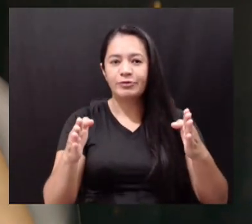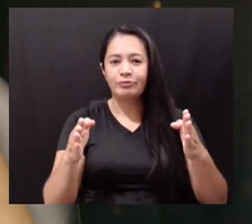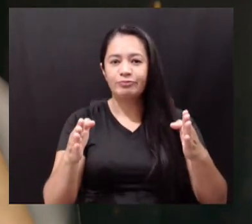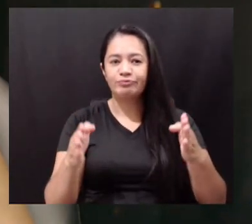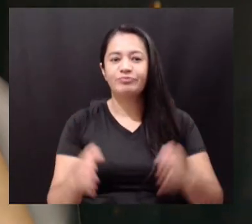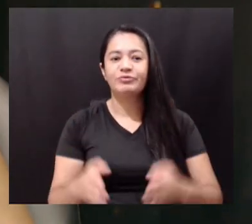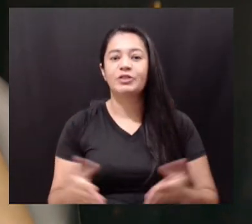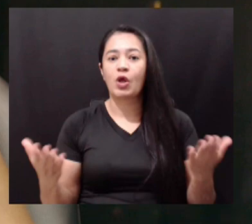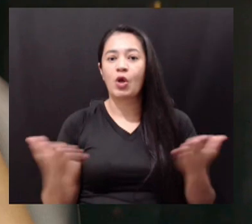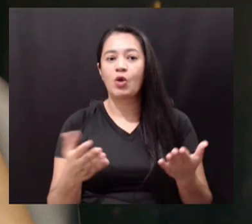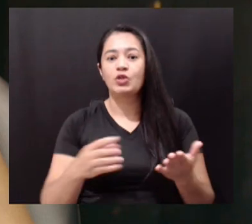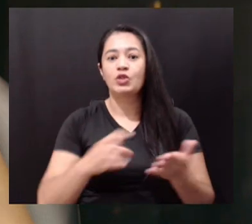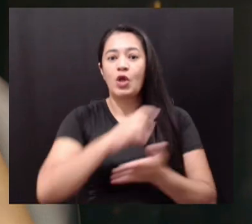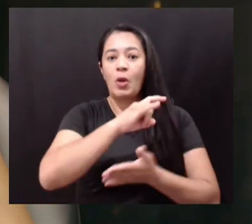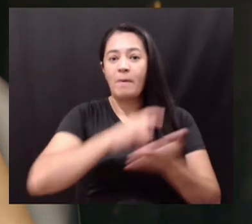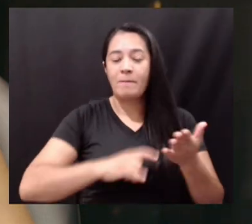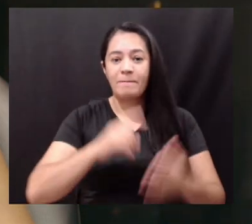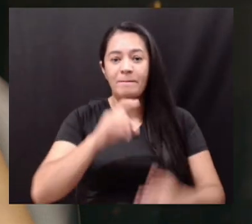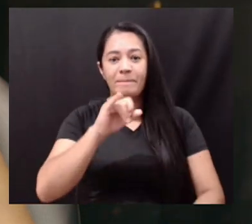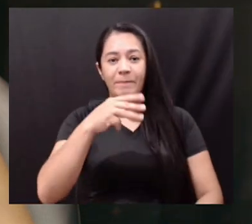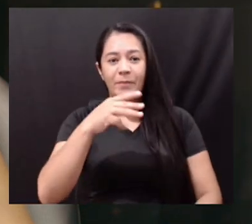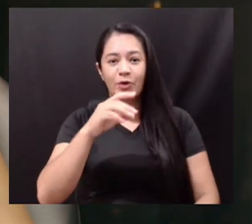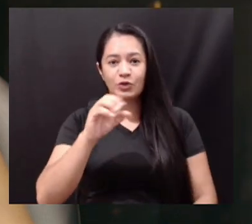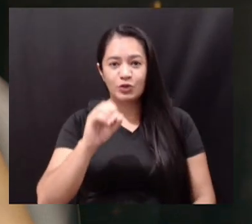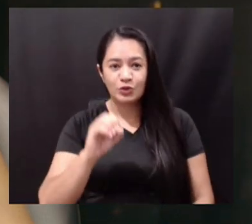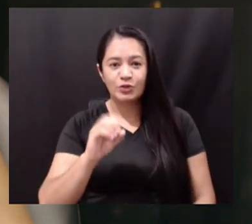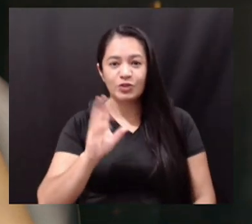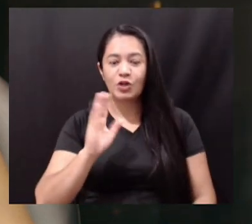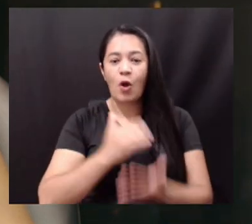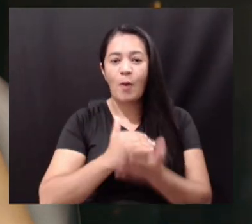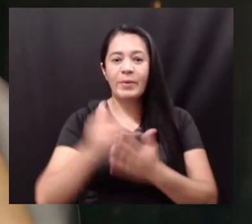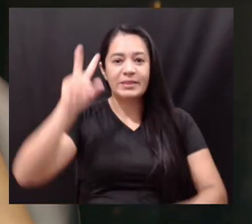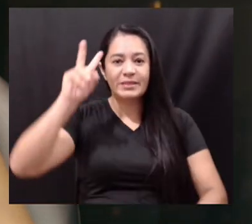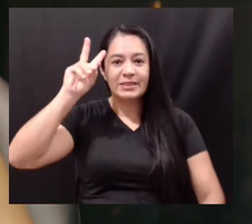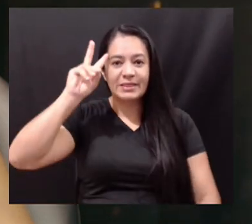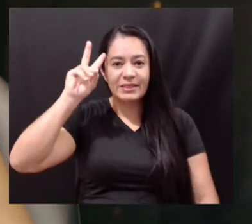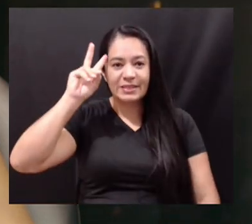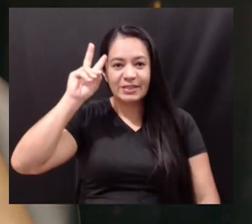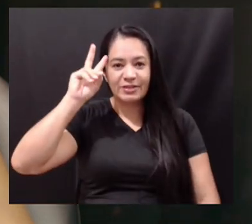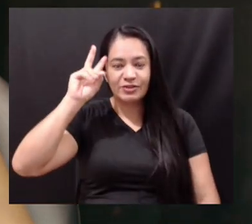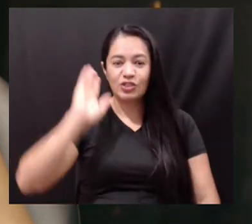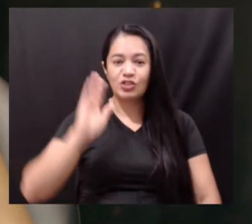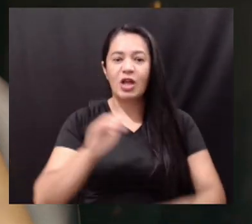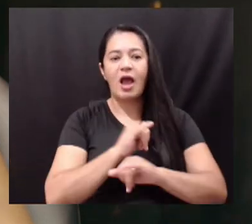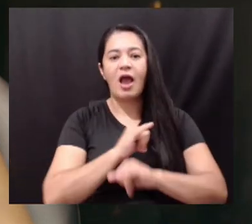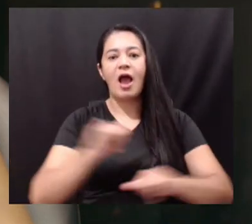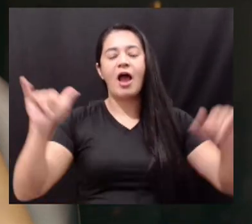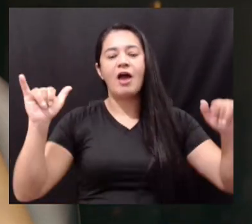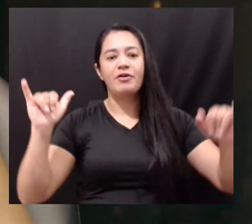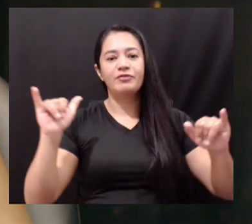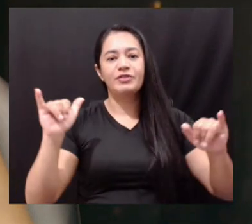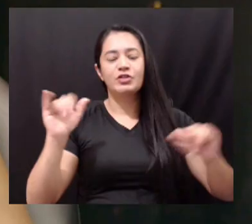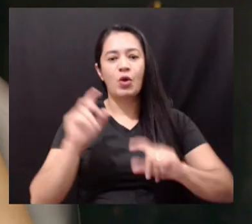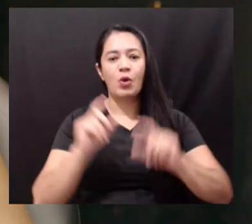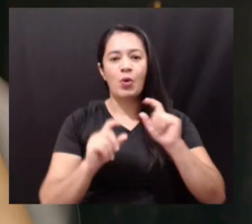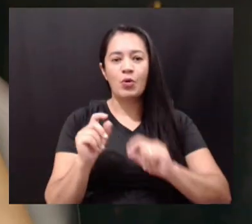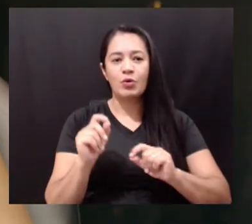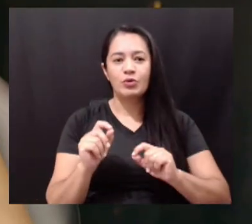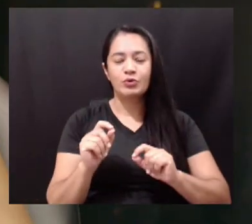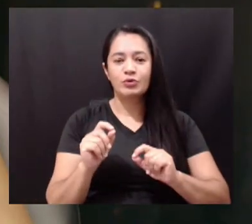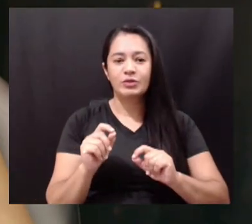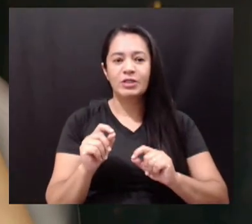2025 começa na segunda-feira. A Receita Federal divulgou as regras para a declaração do Imposto de Renda